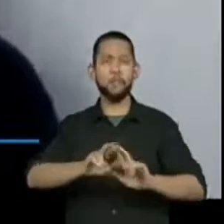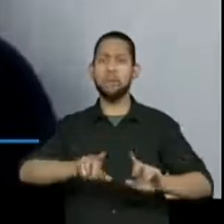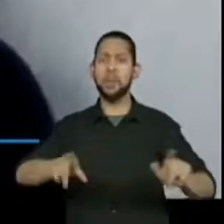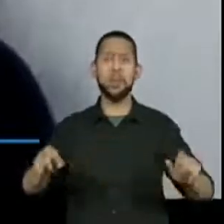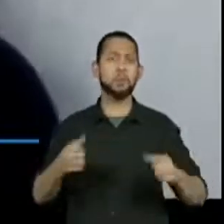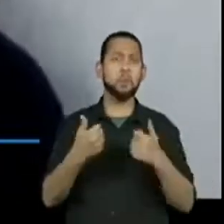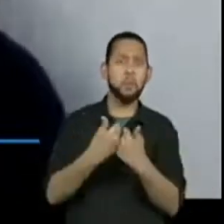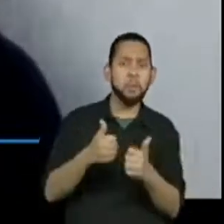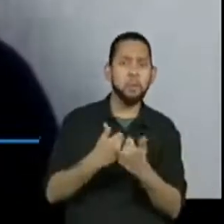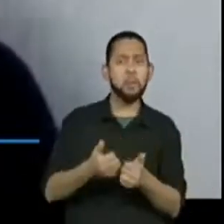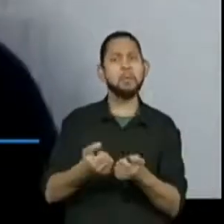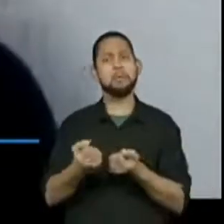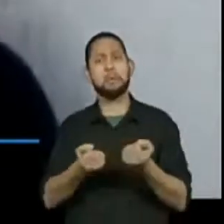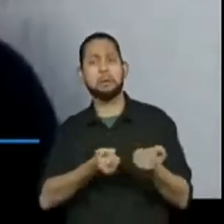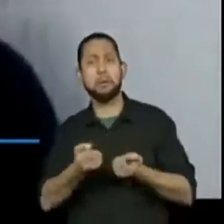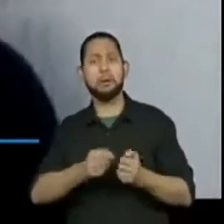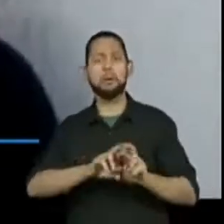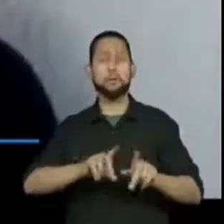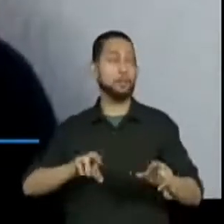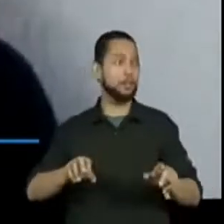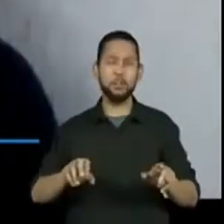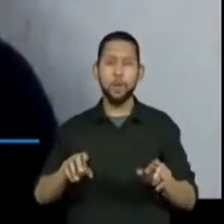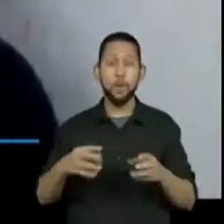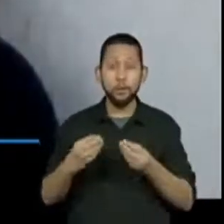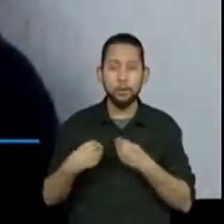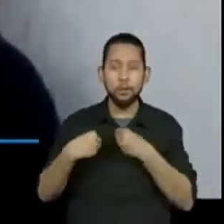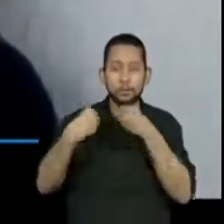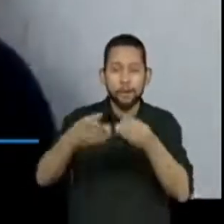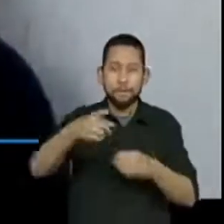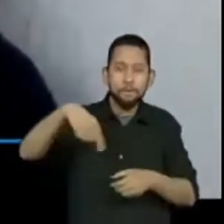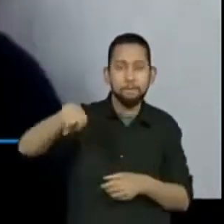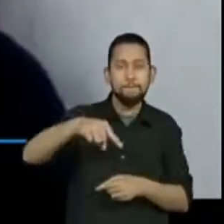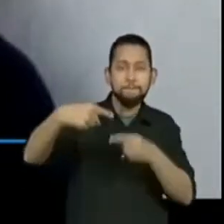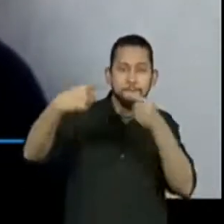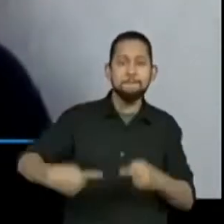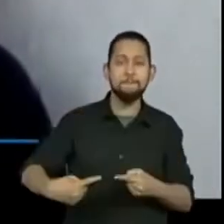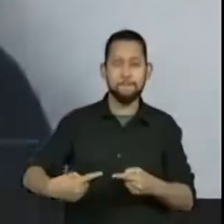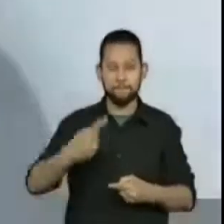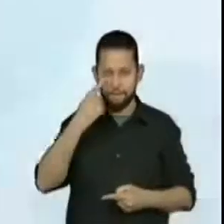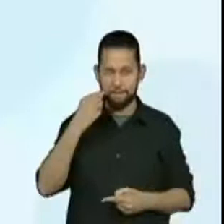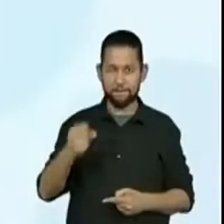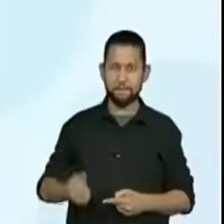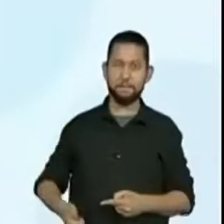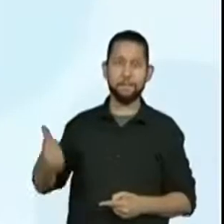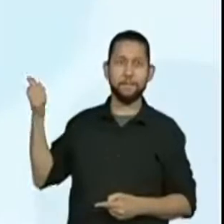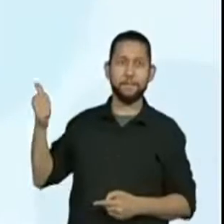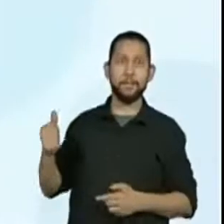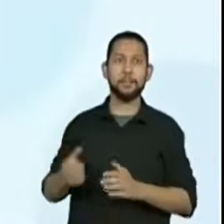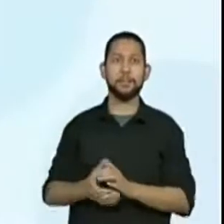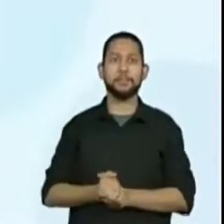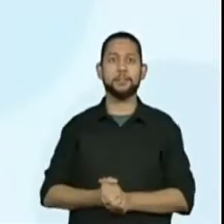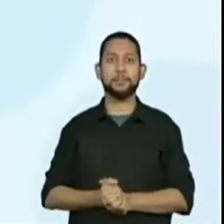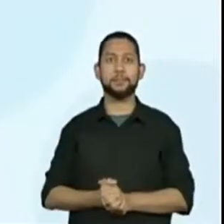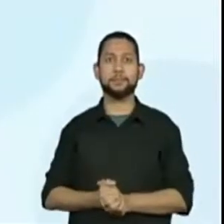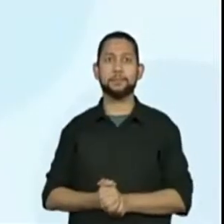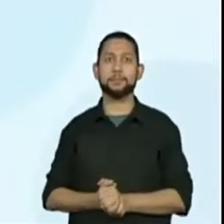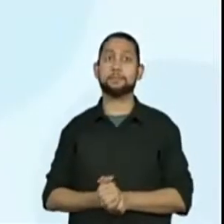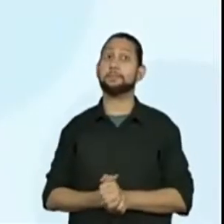escala, vou passar um desafio para vocês agora. Vamos lá, oráculo.